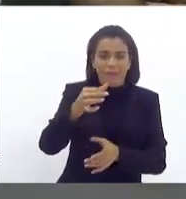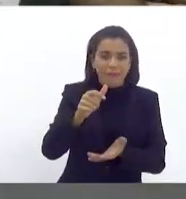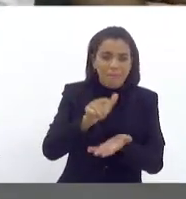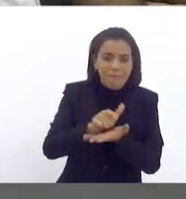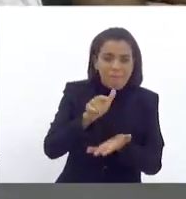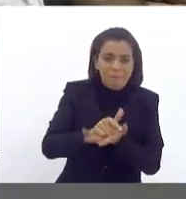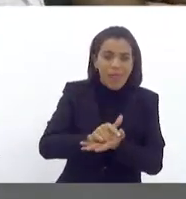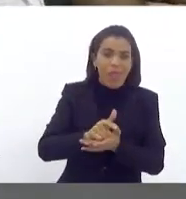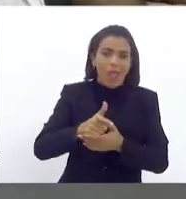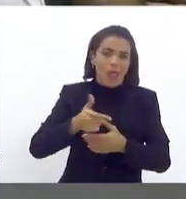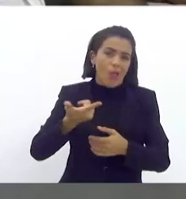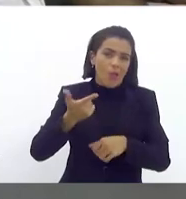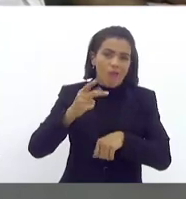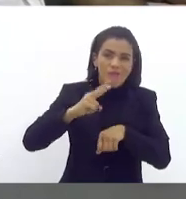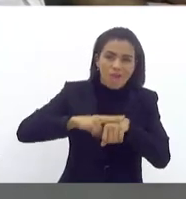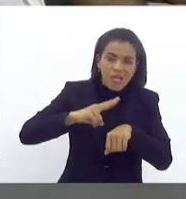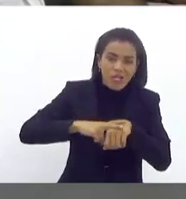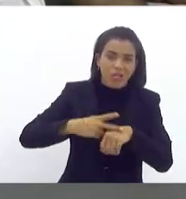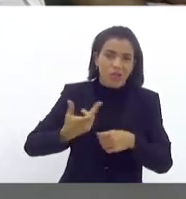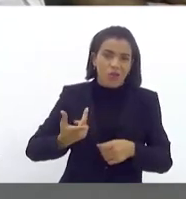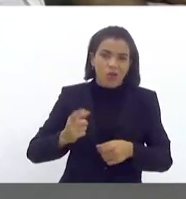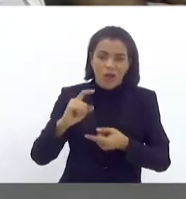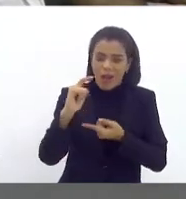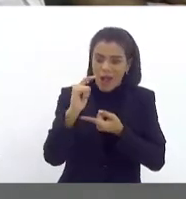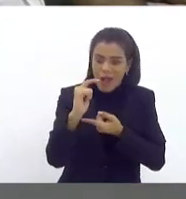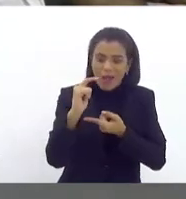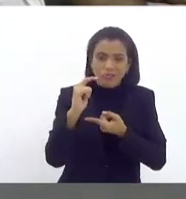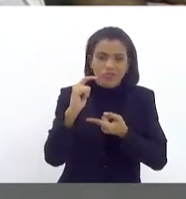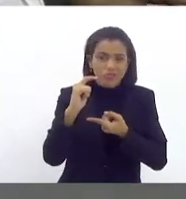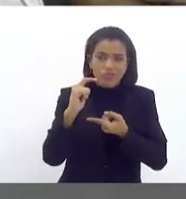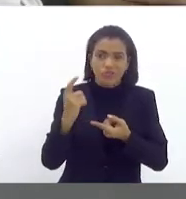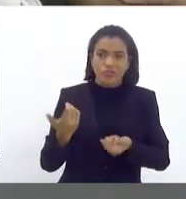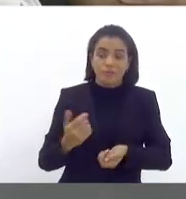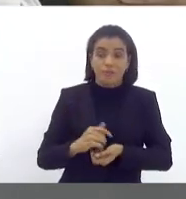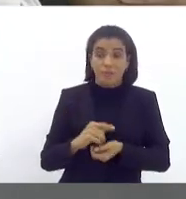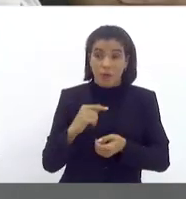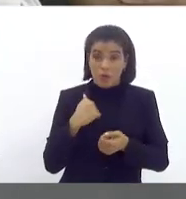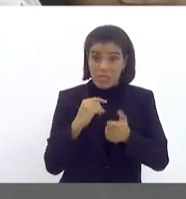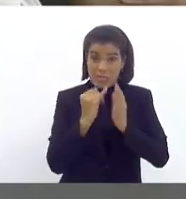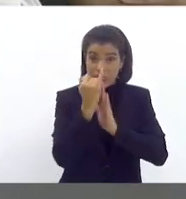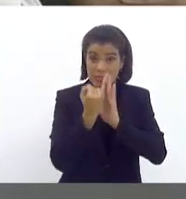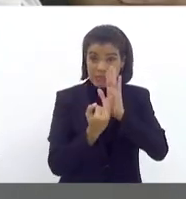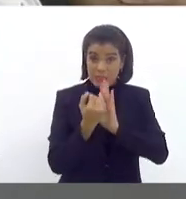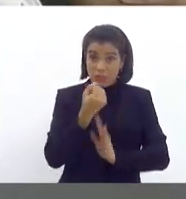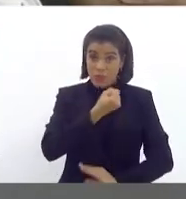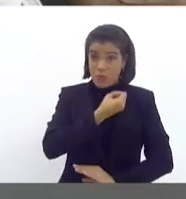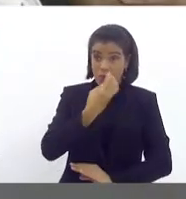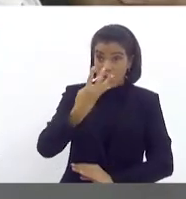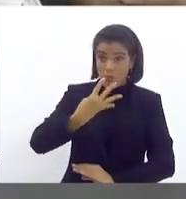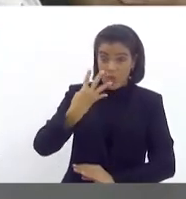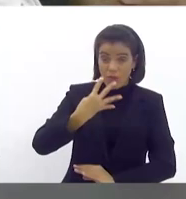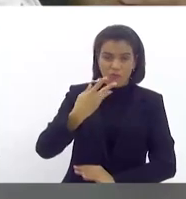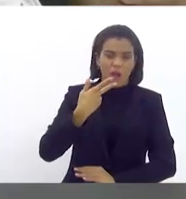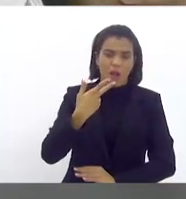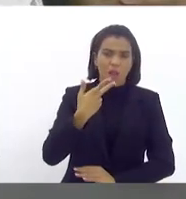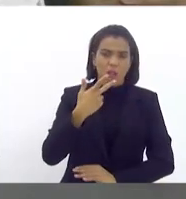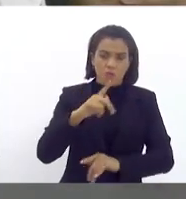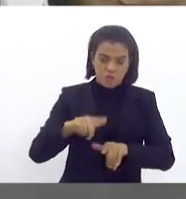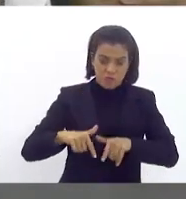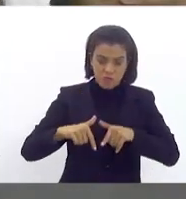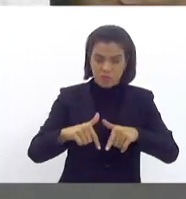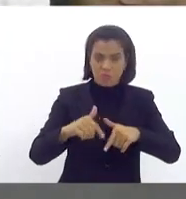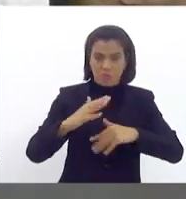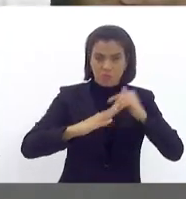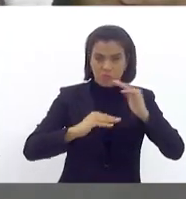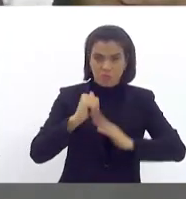Então, nesse inciso quarto, que a gente diz não se aplica, a gente já